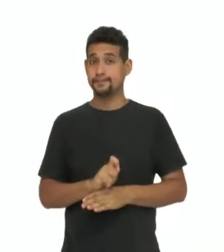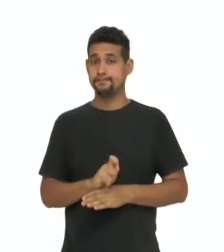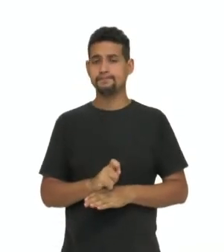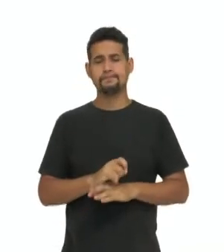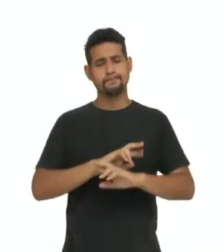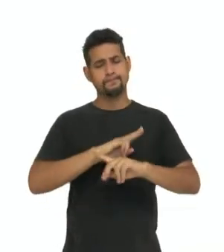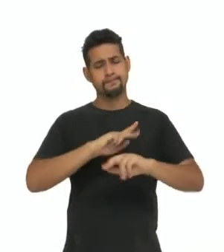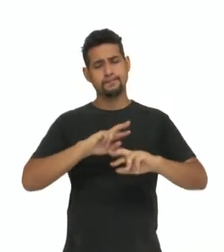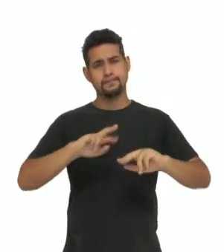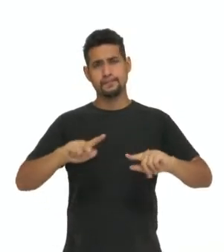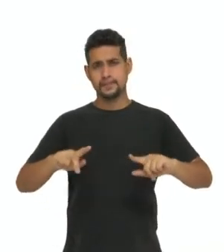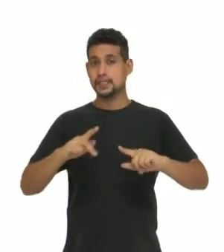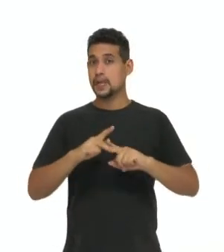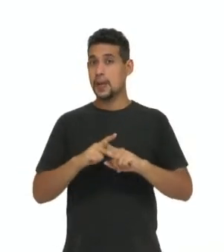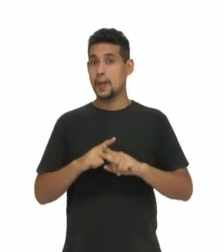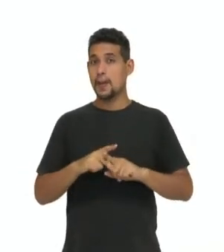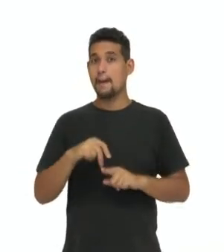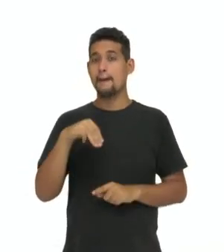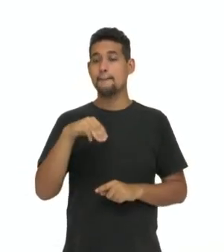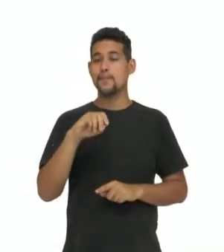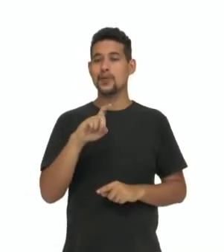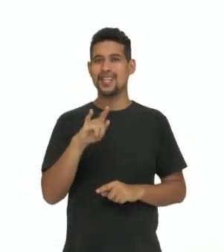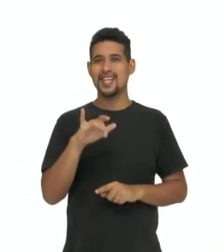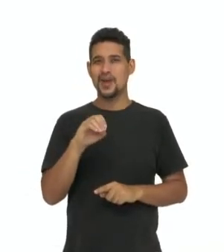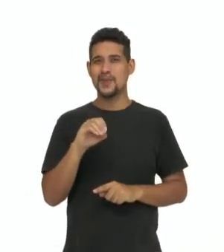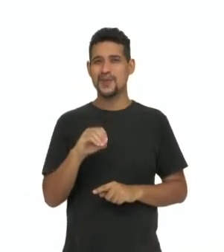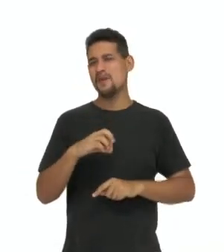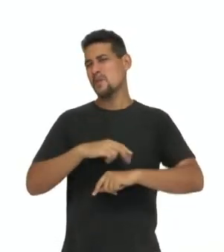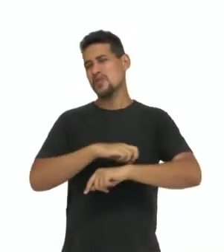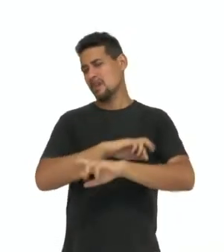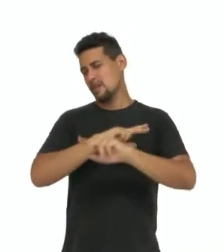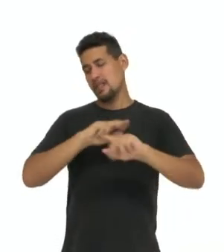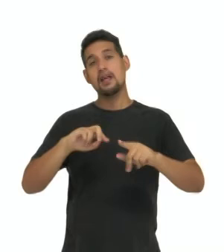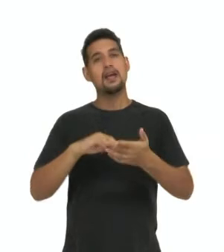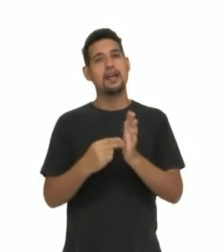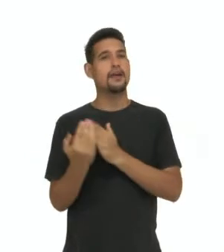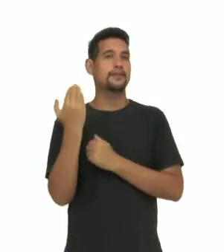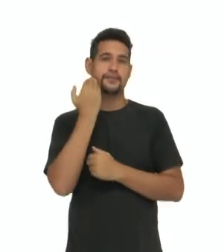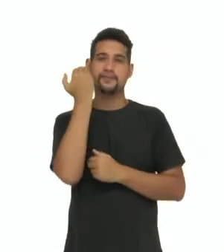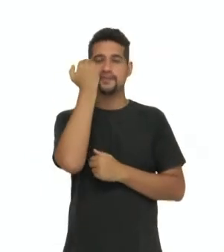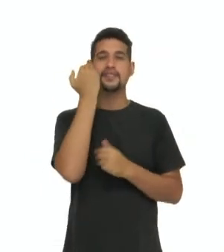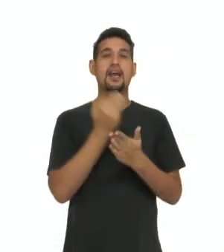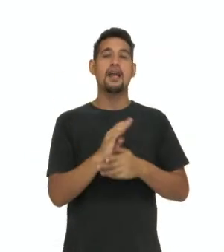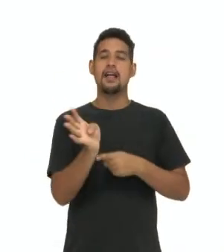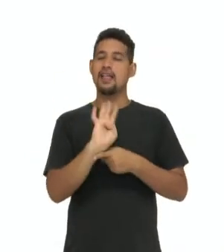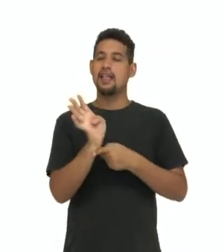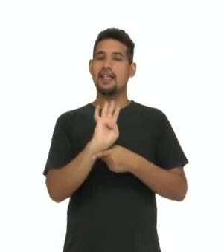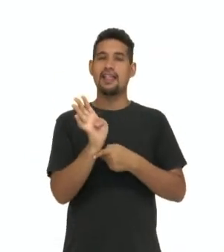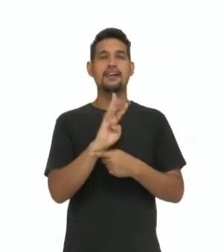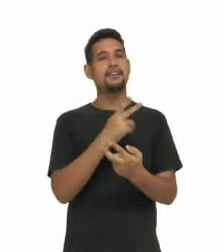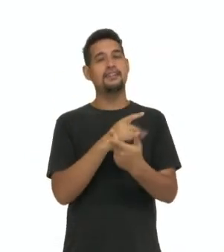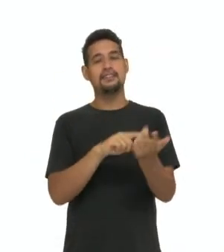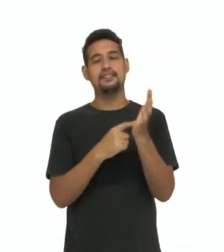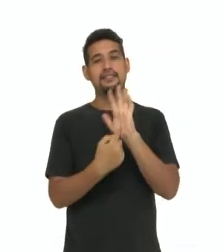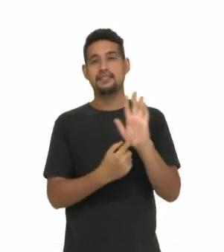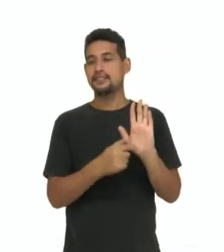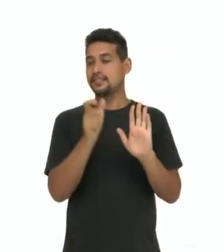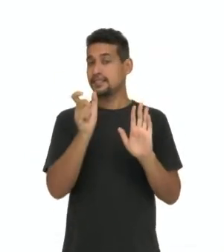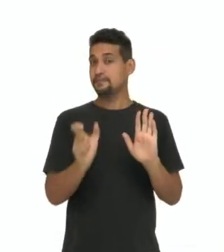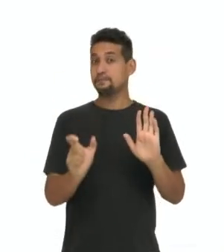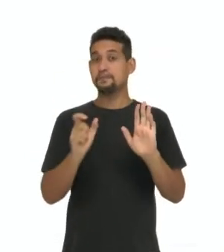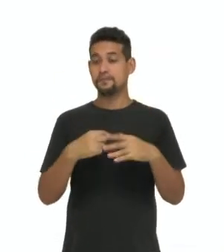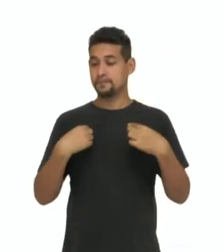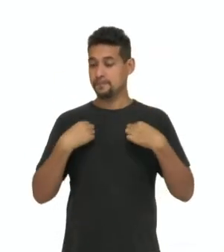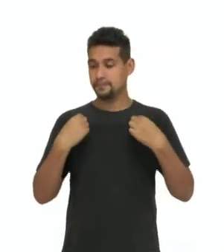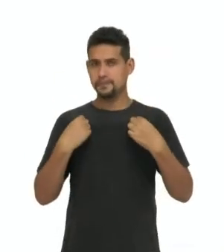maioria das modelos são adolescentes. Na TV, muitas séries adolescentes apresentam seus personagens com roupas